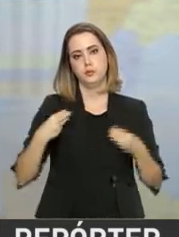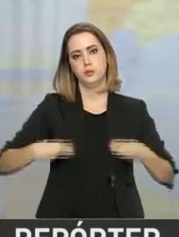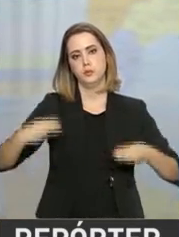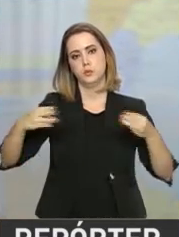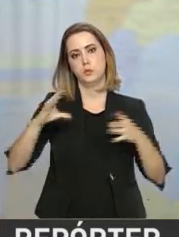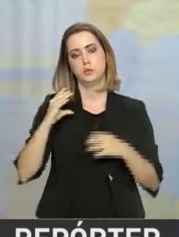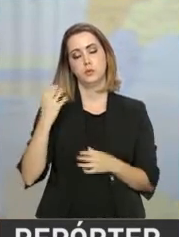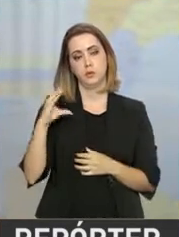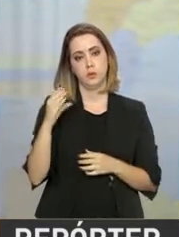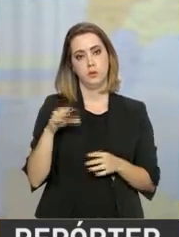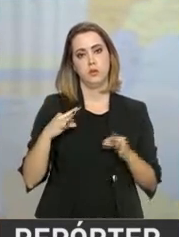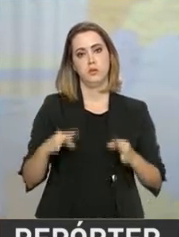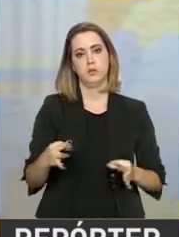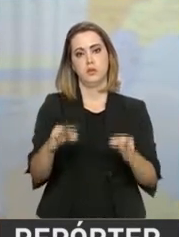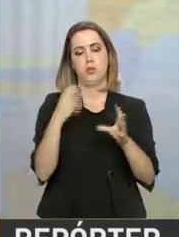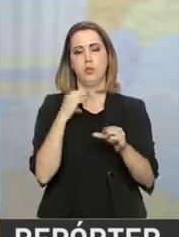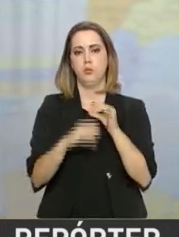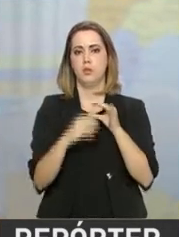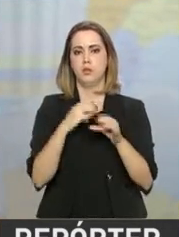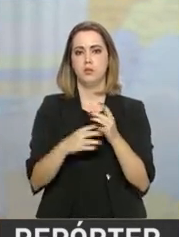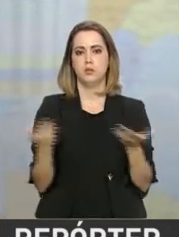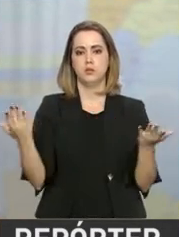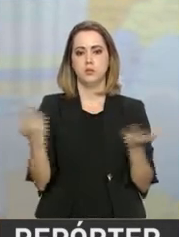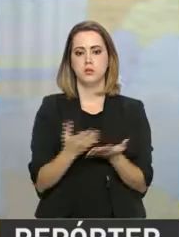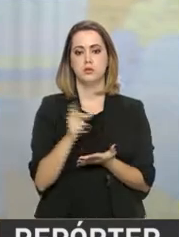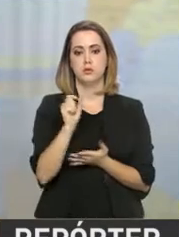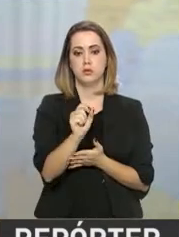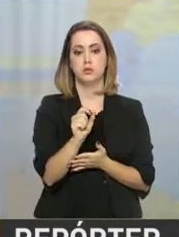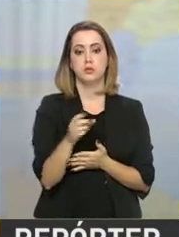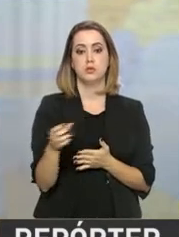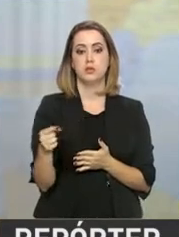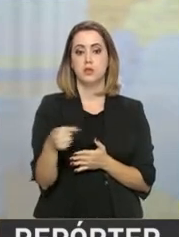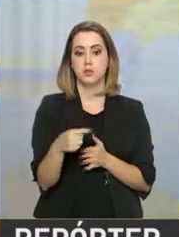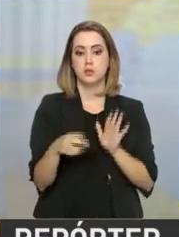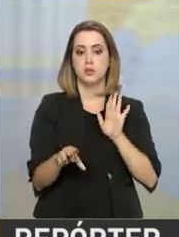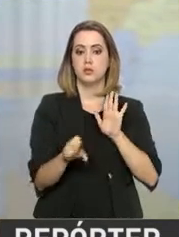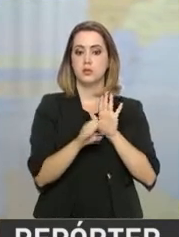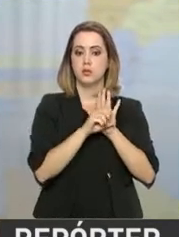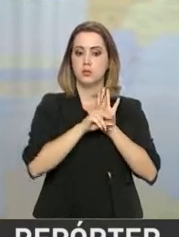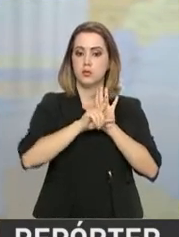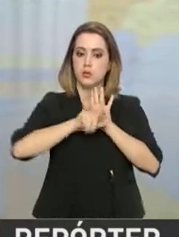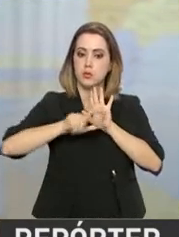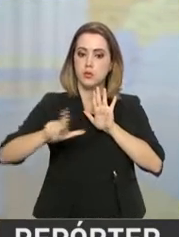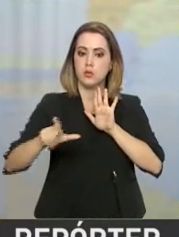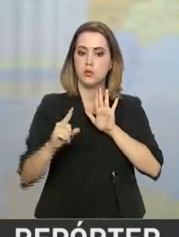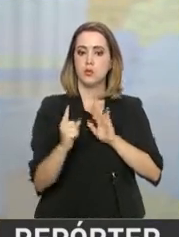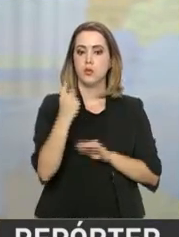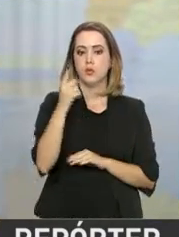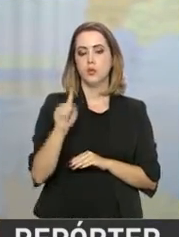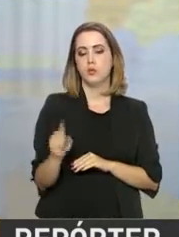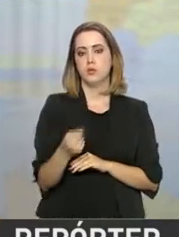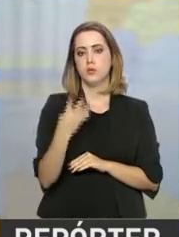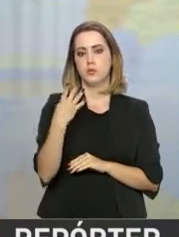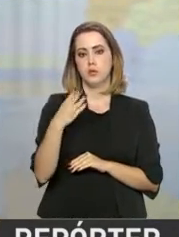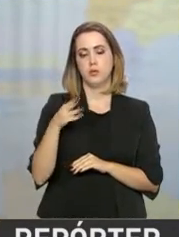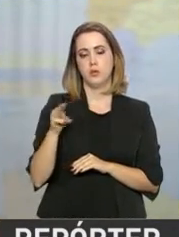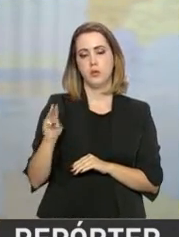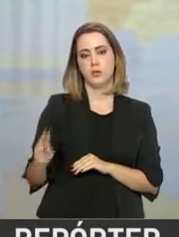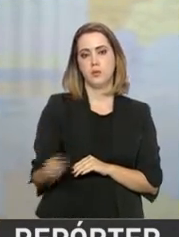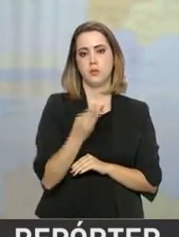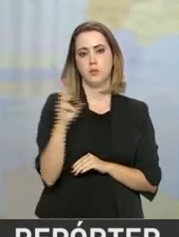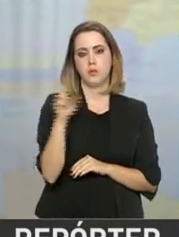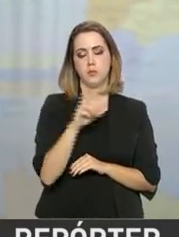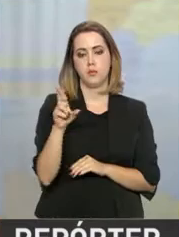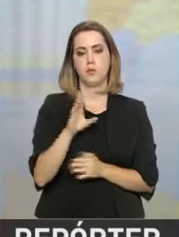Tecnologia, Inovações e Comunicações, está investindo nesse edital 1,4 milhão de reais. E